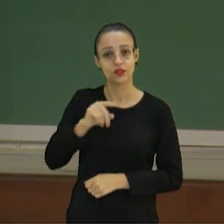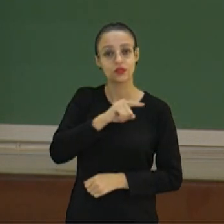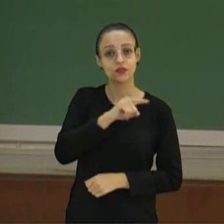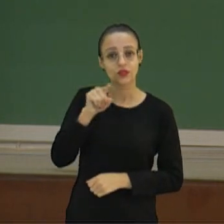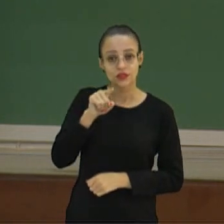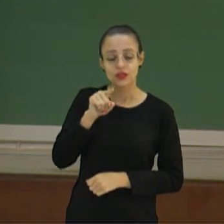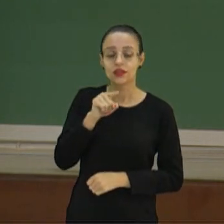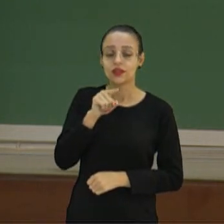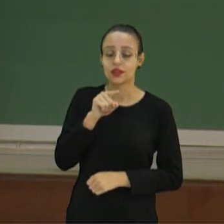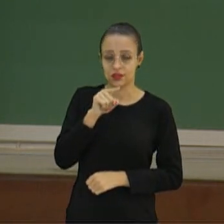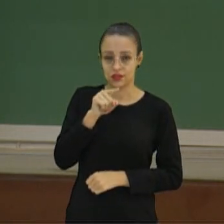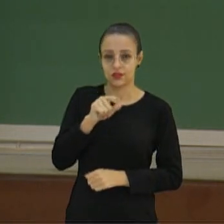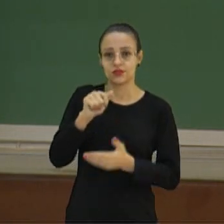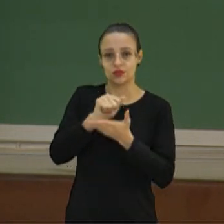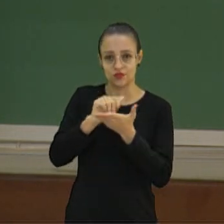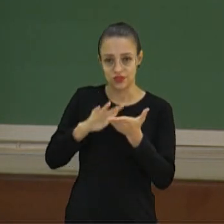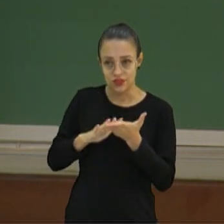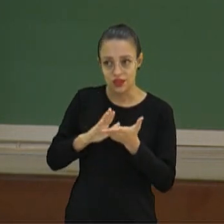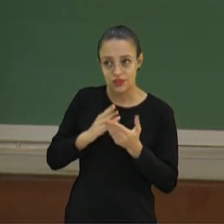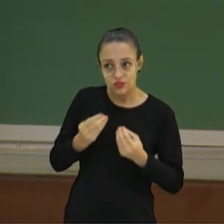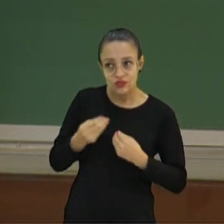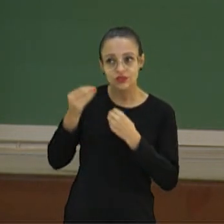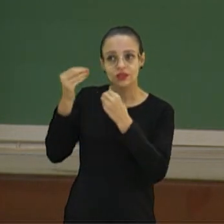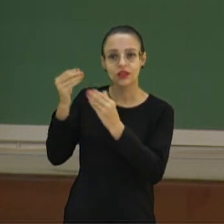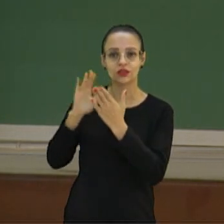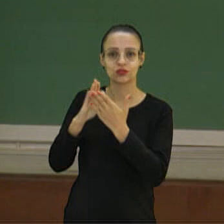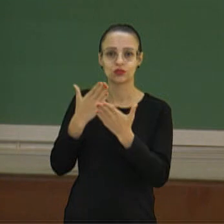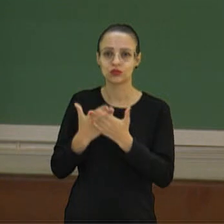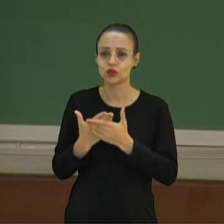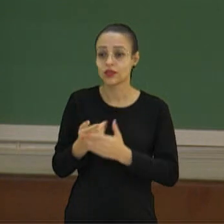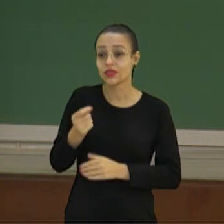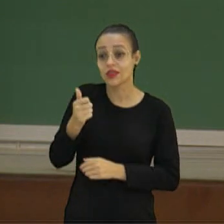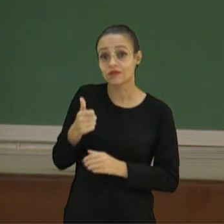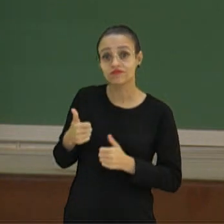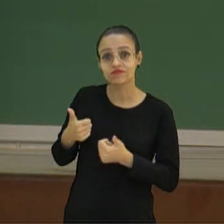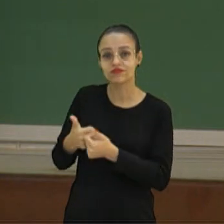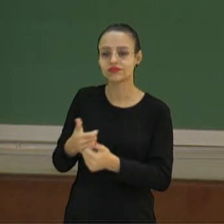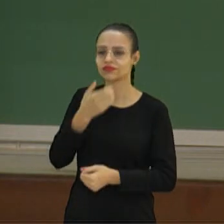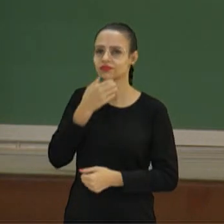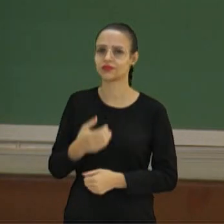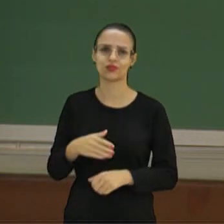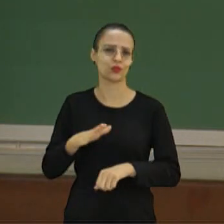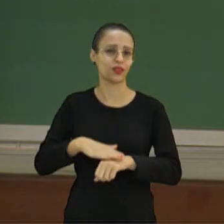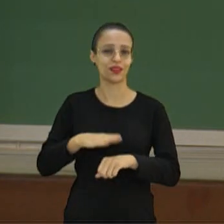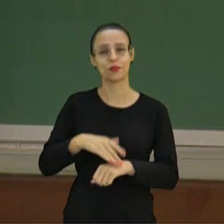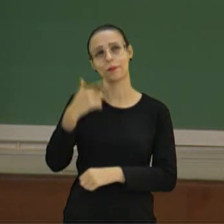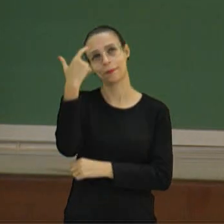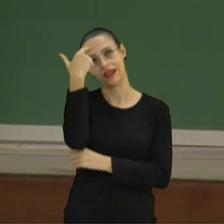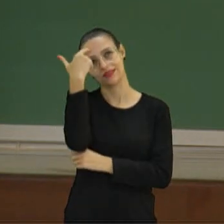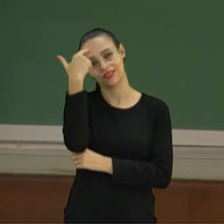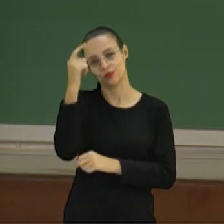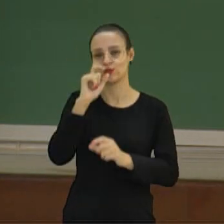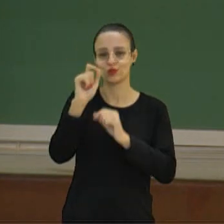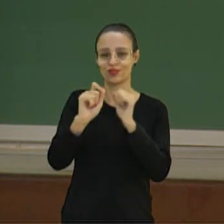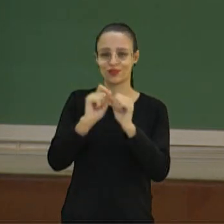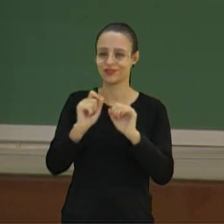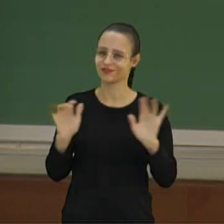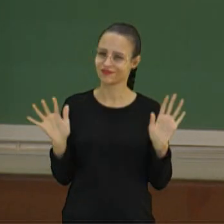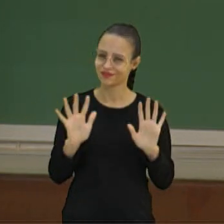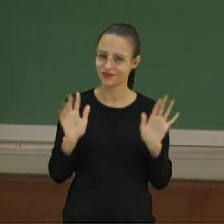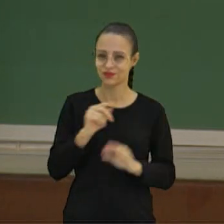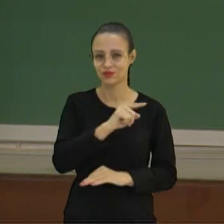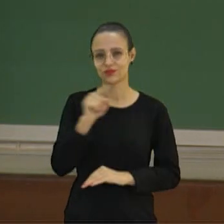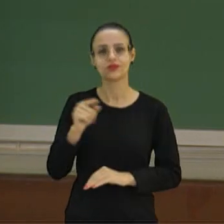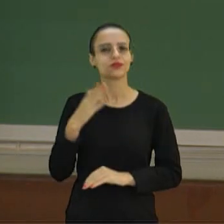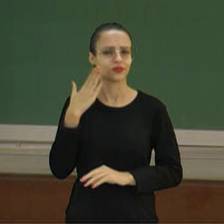e devolver na escola. A gente está acabando o ano e não tem tempo, galera, para vocês ficarem pensando no que vai fazer da vida. Vocês sabem todas